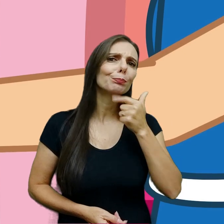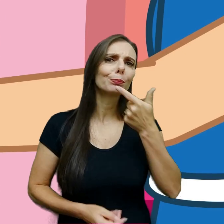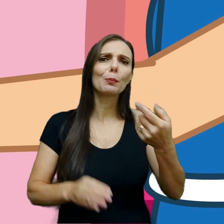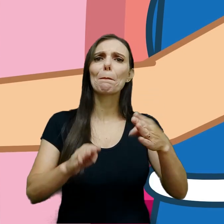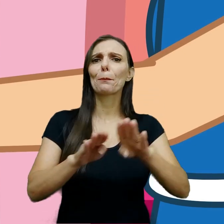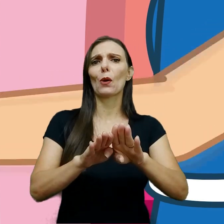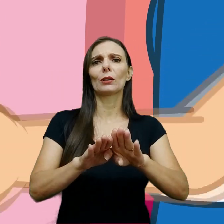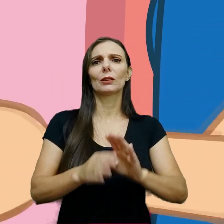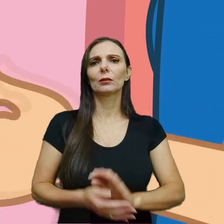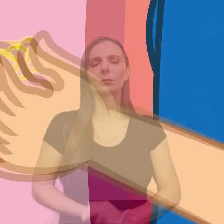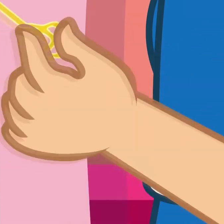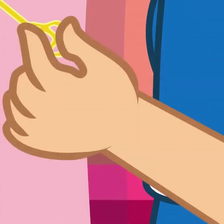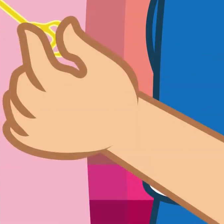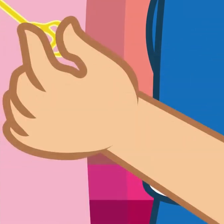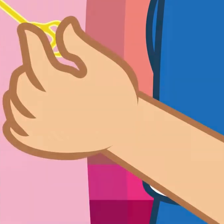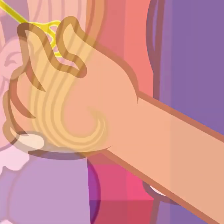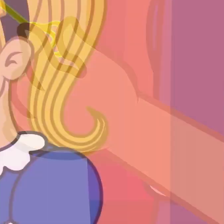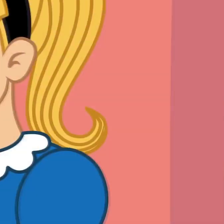muito pequena para as portas.